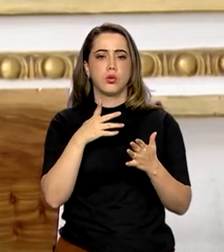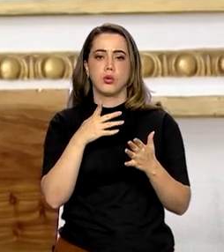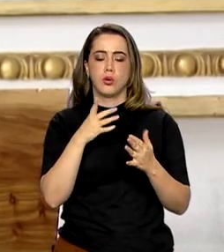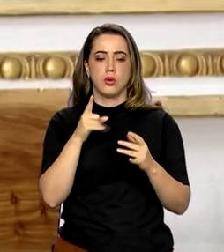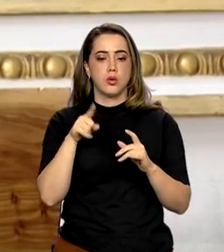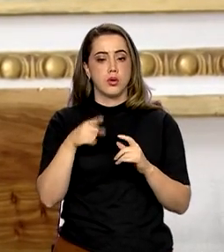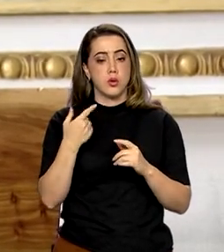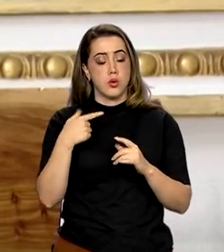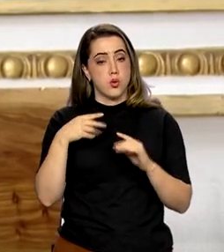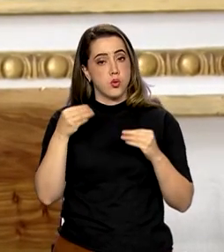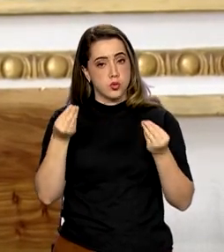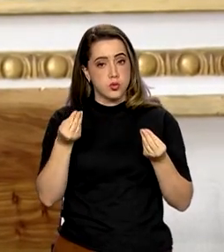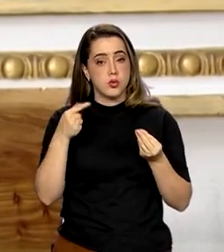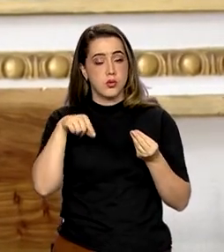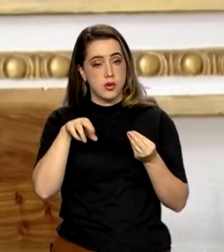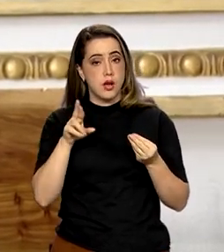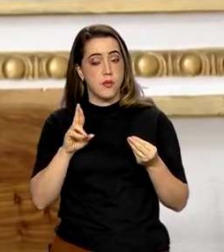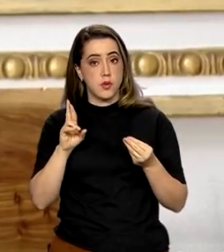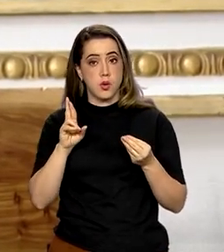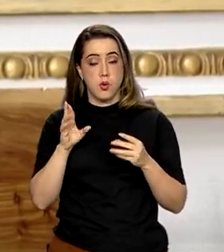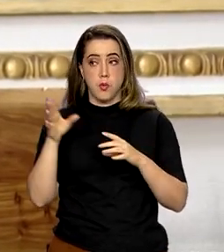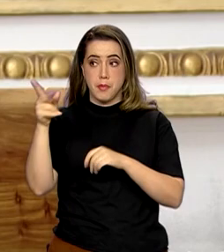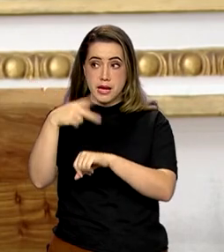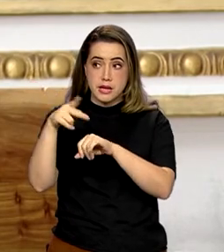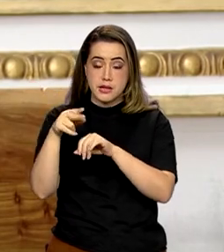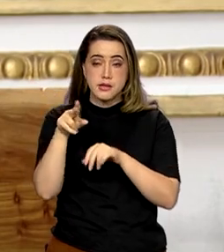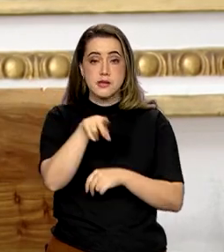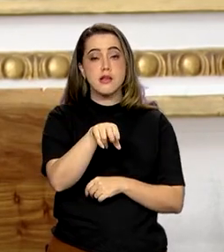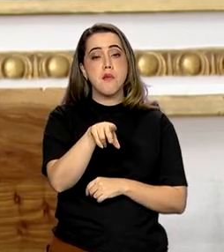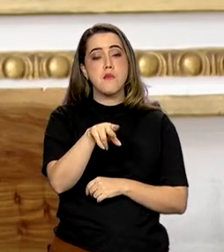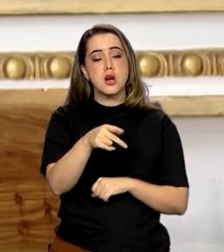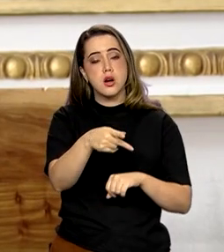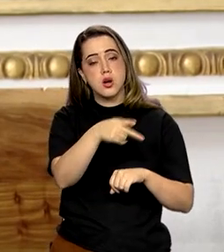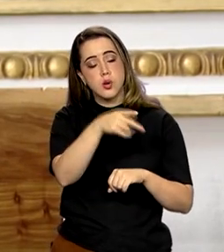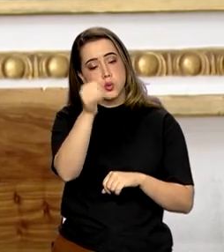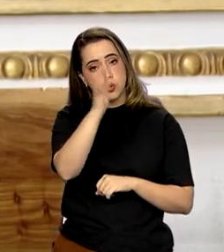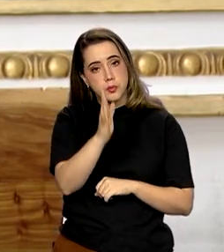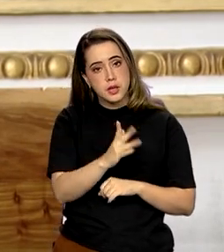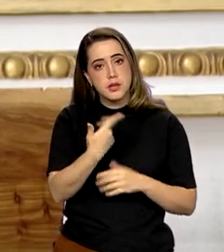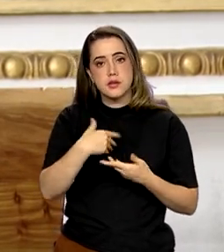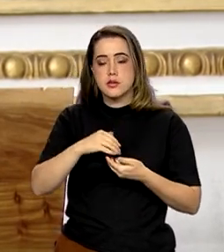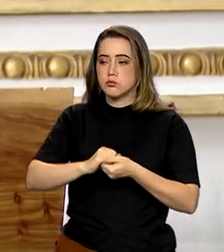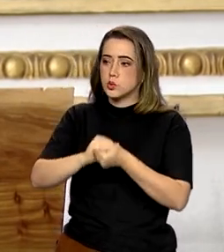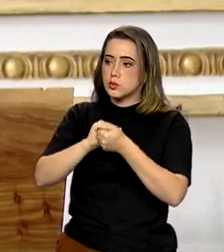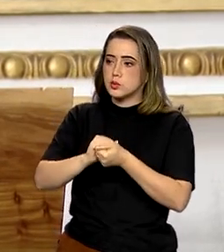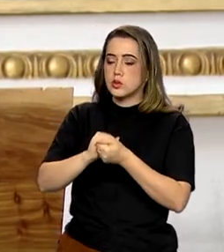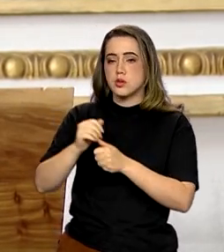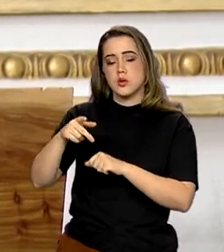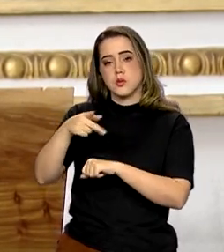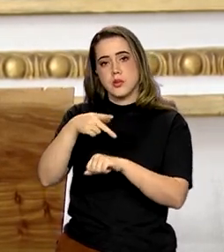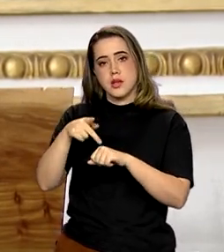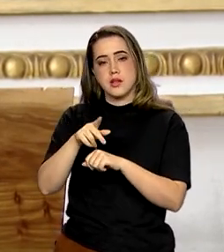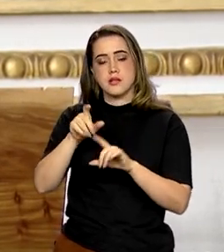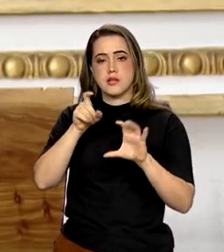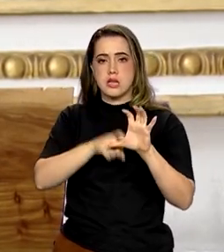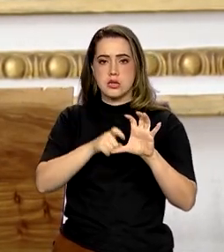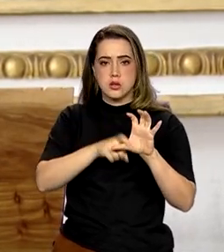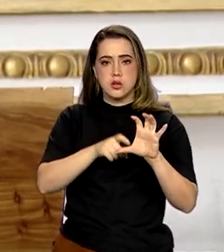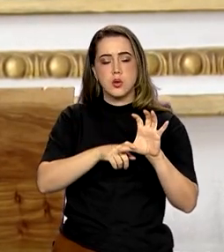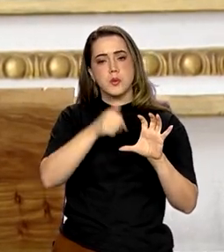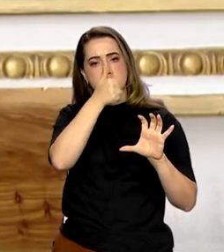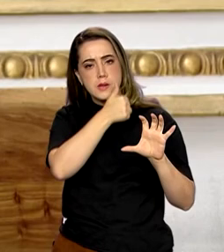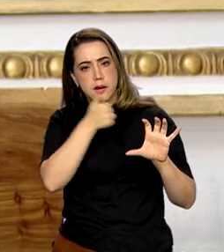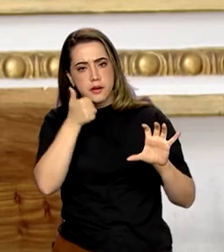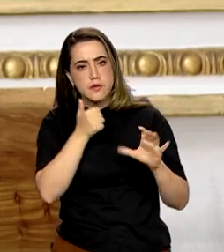a República Irmã do Brasil congratula o povo angolano pela sua dedicação e pelos seus sacrifícios